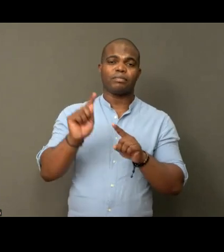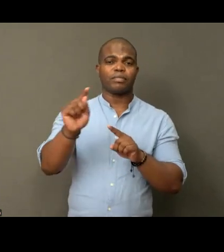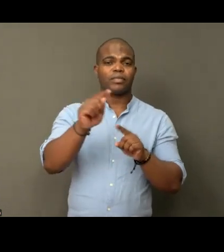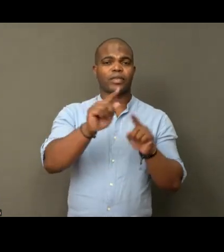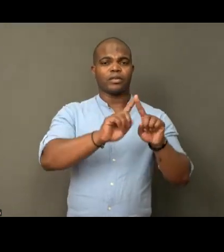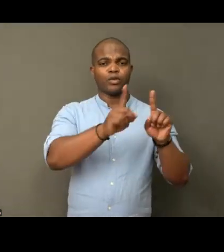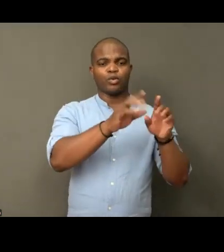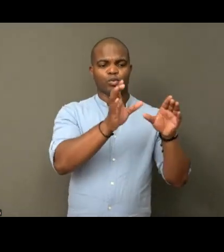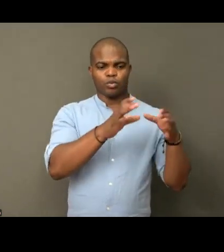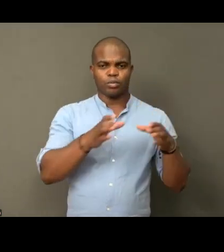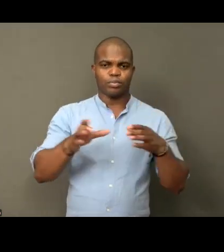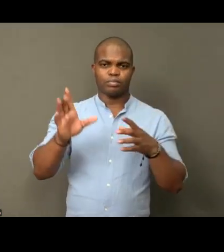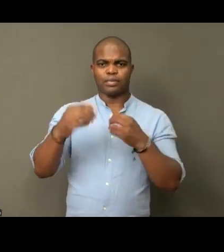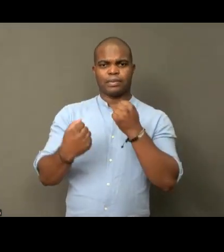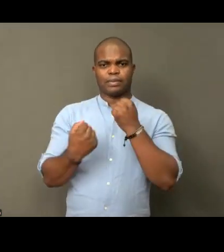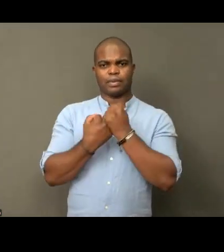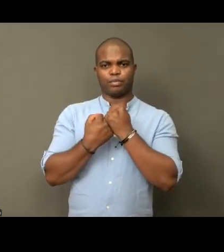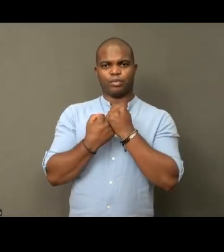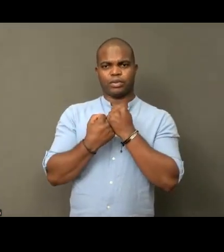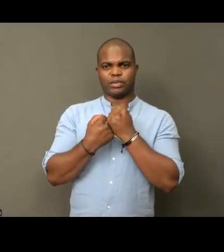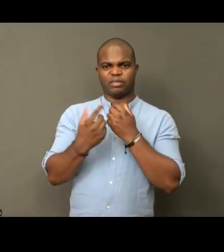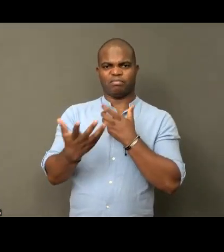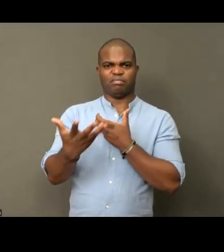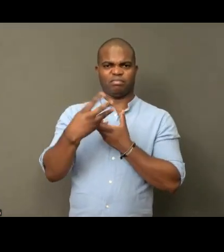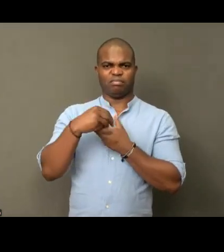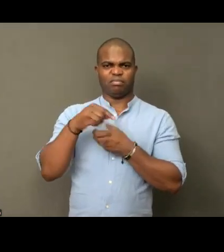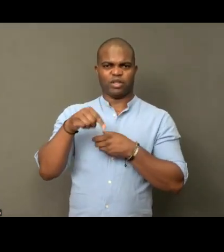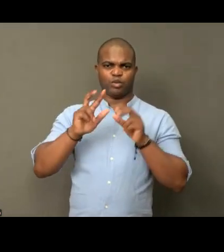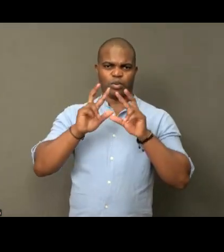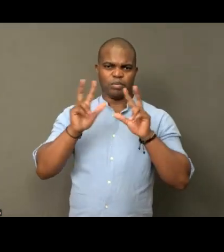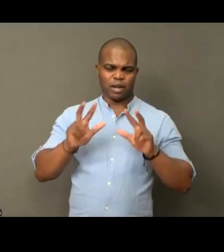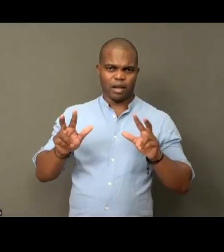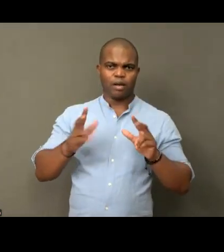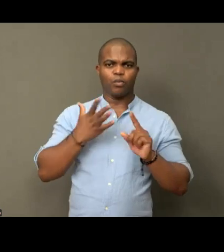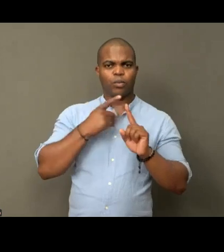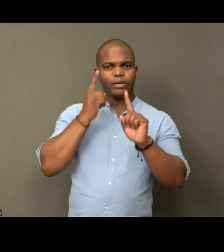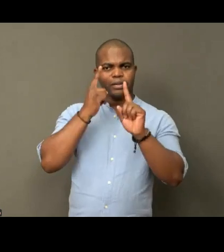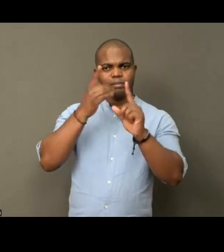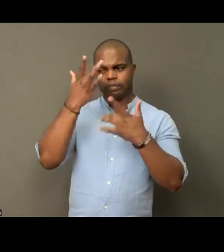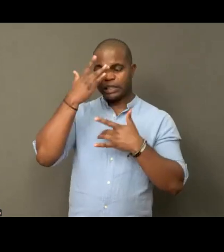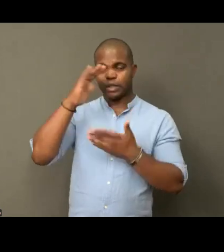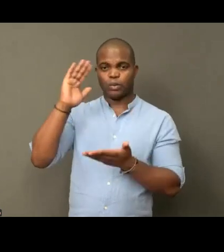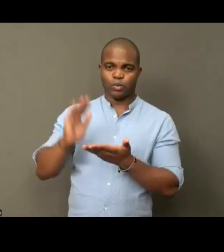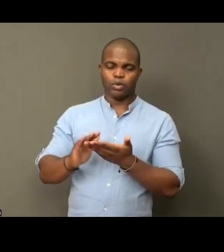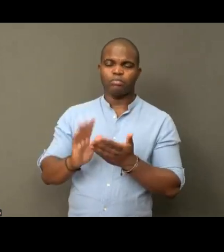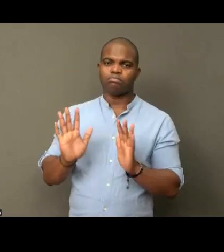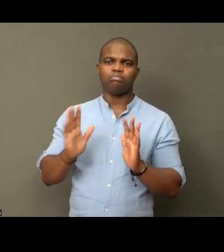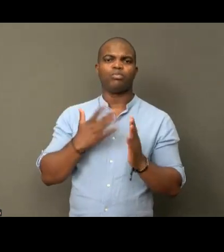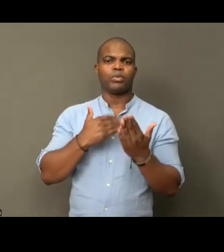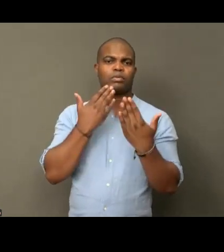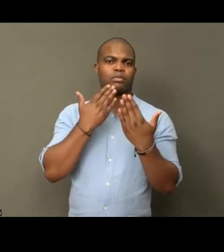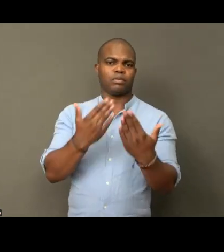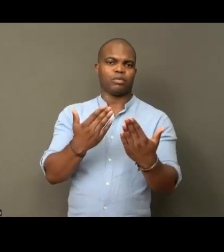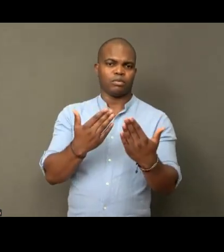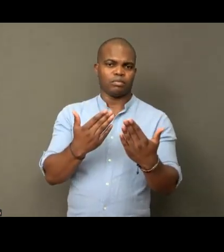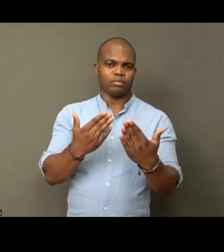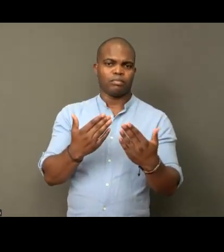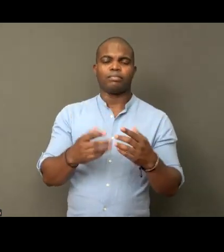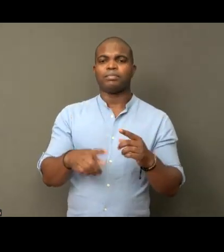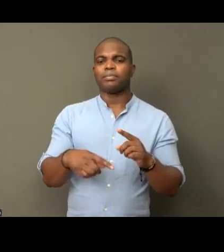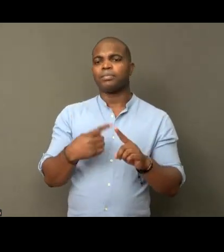estão a trabalhar de maneira íntima com os Ministérios de Saúde para desenvolver os planos nacionais de